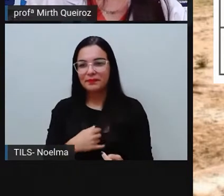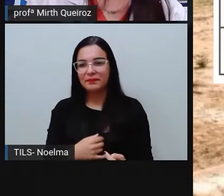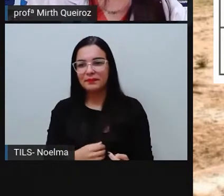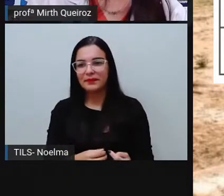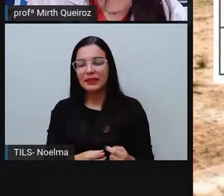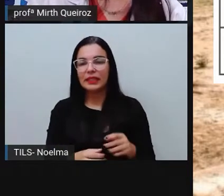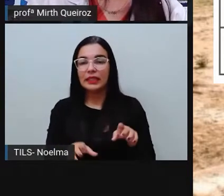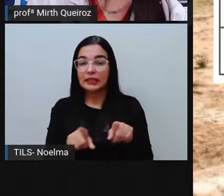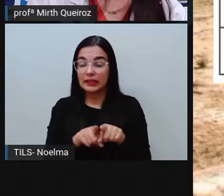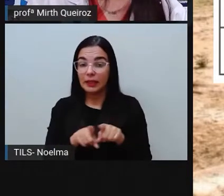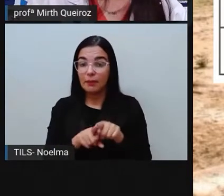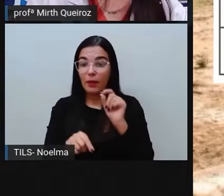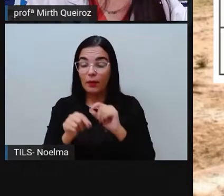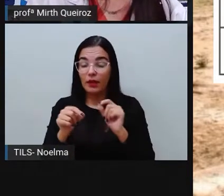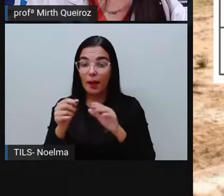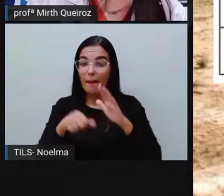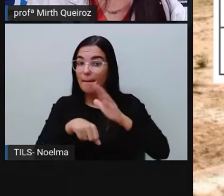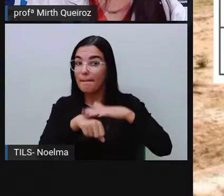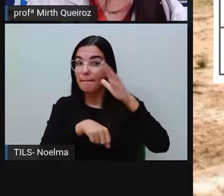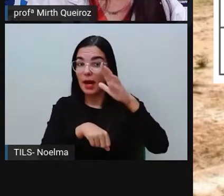Atlântica. E a Caatinga é a que está